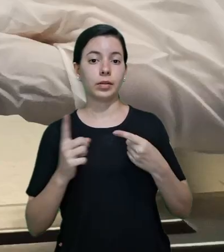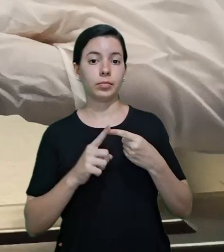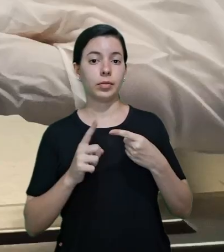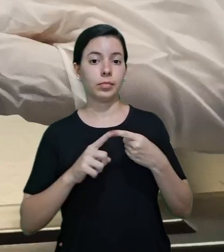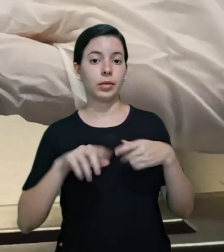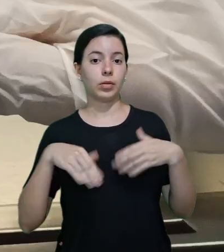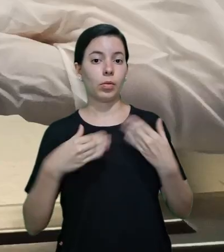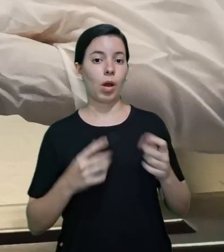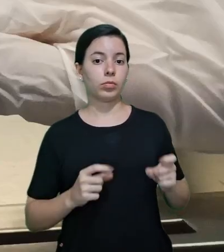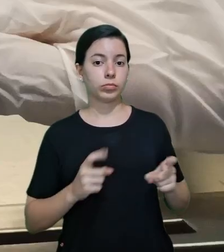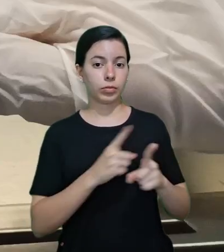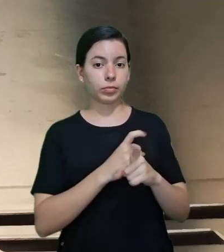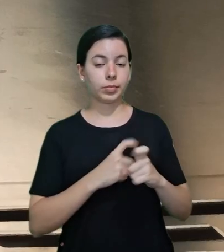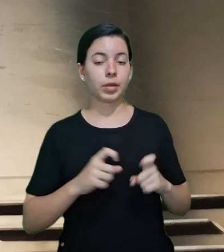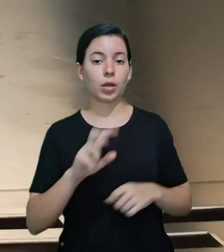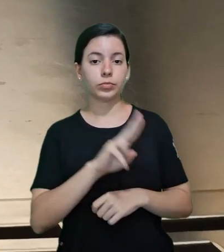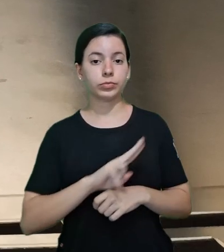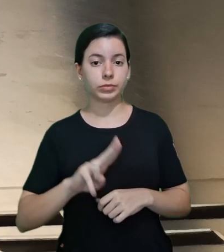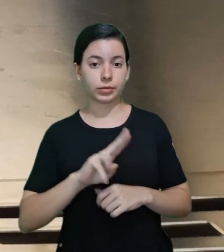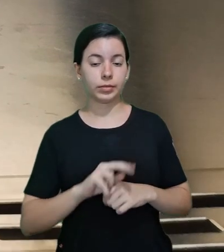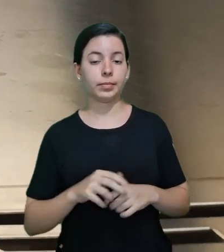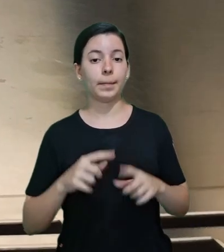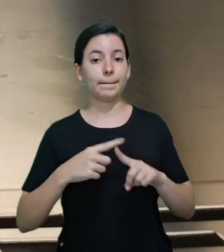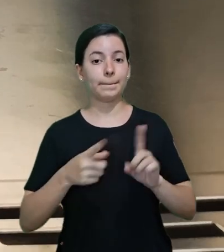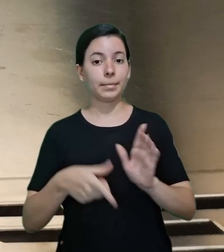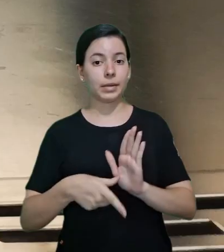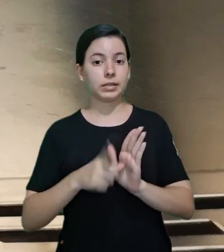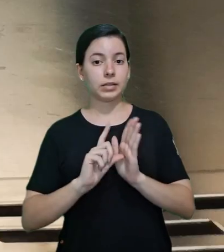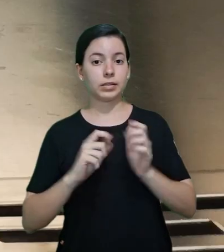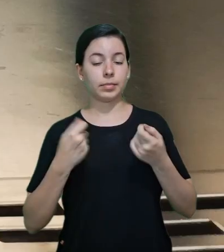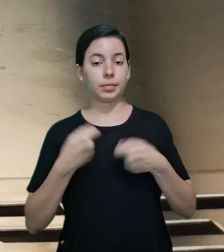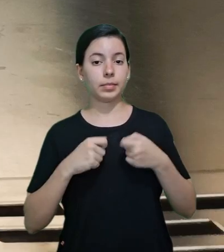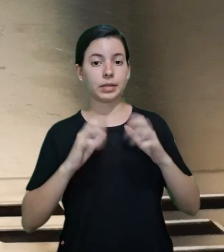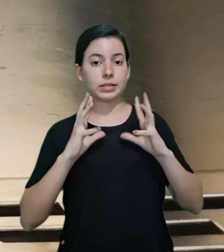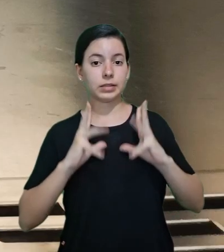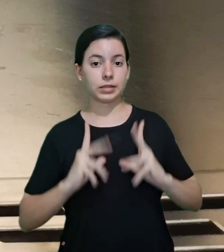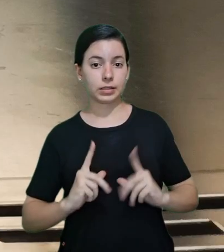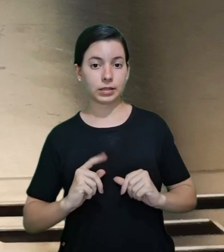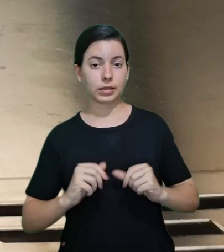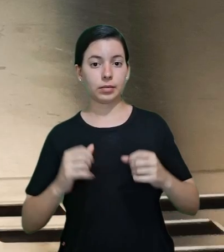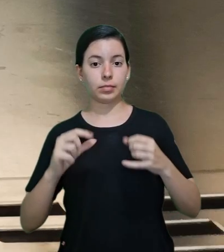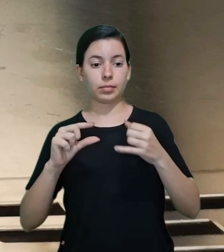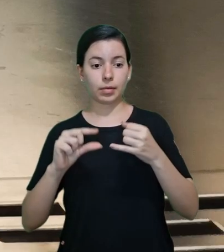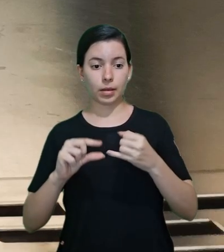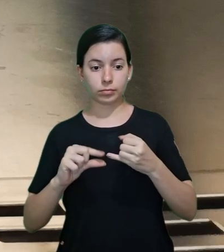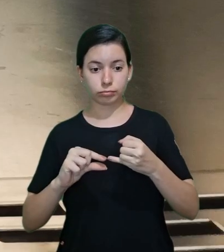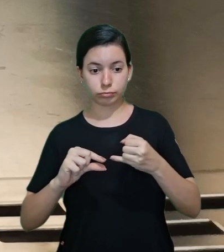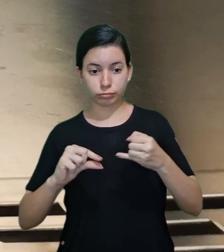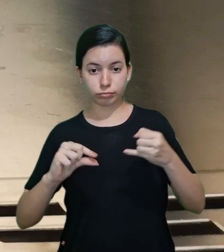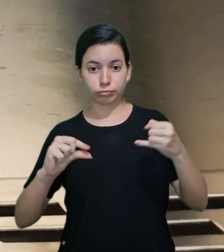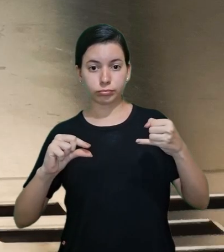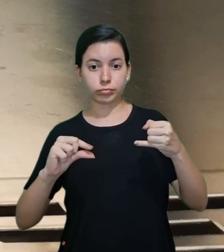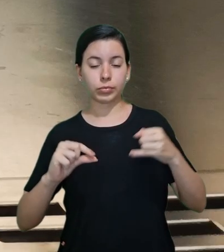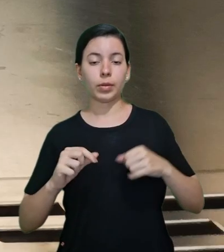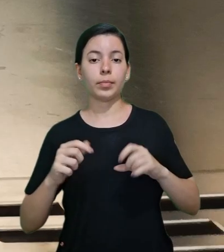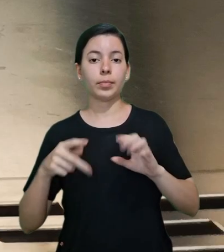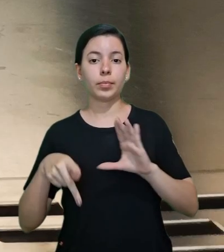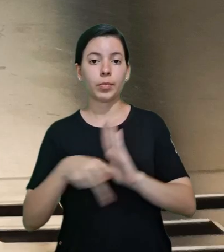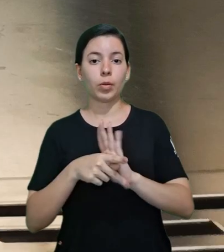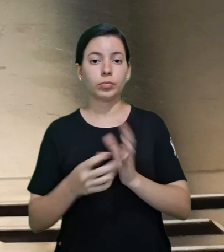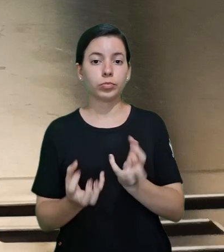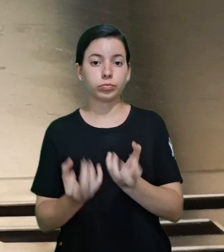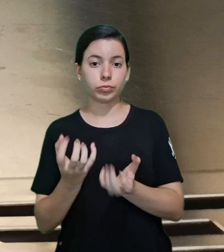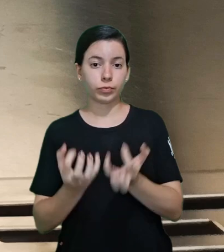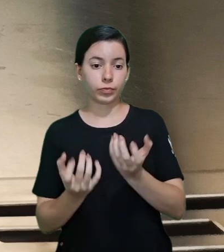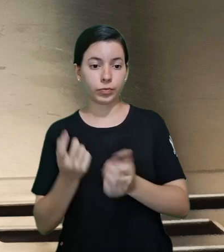Primeiro vamos inocular a bactéria em camada alta. Antes precisamos esterilizar a agulha de inoculação na